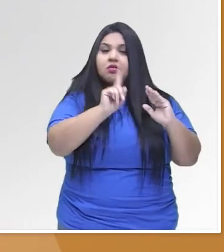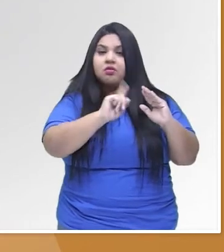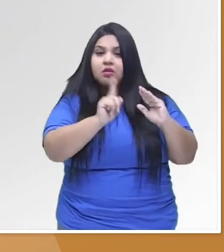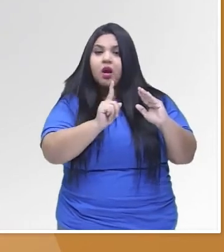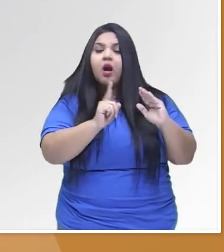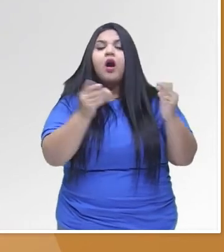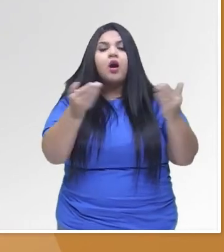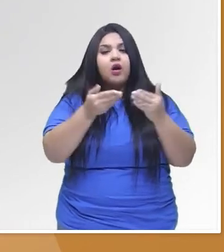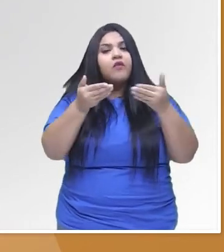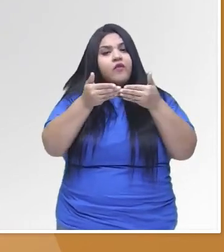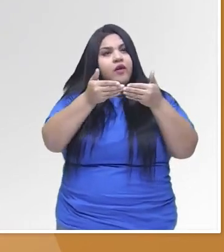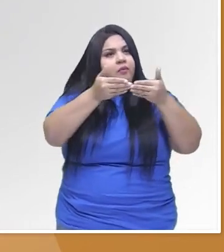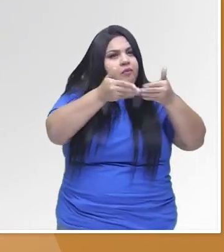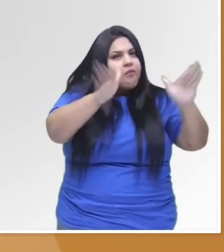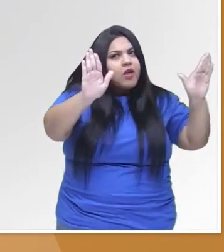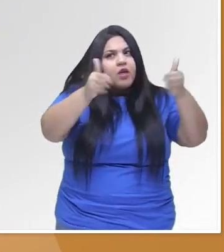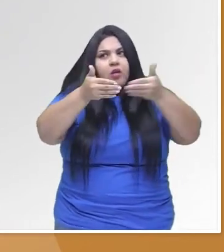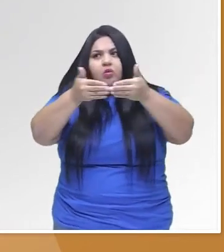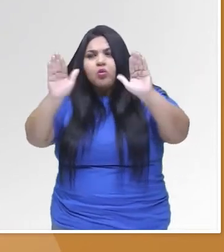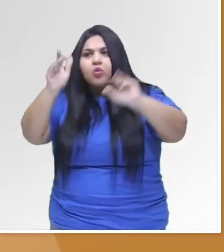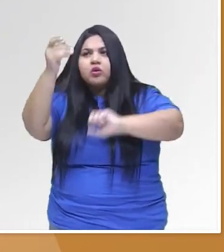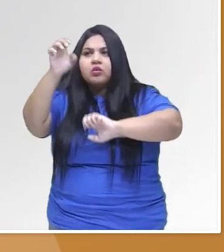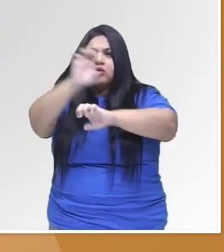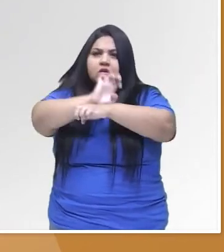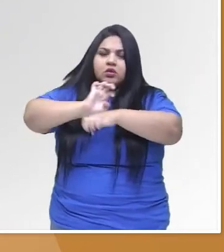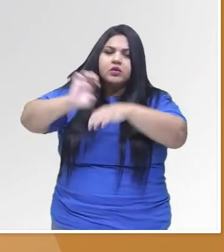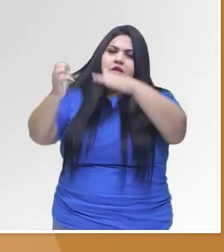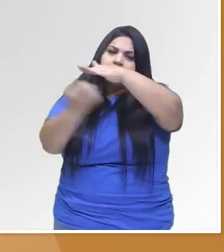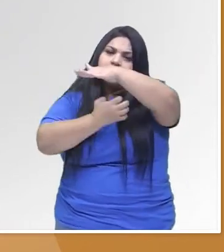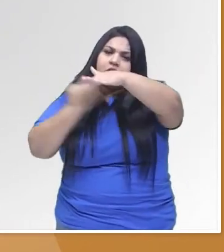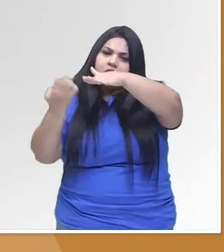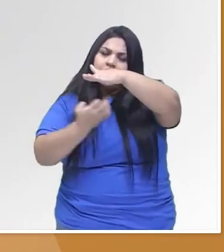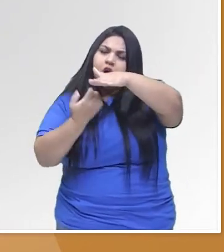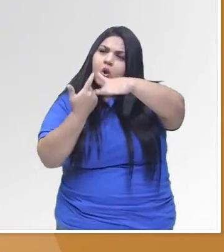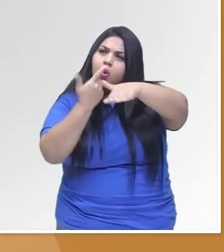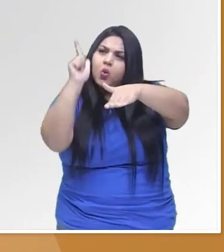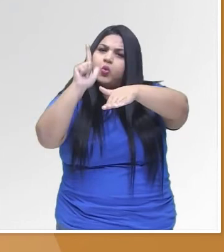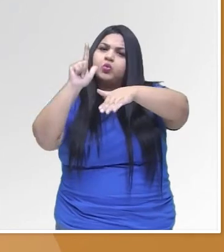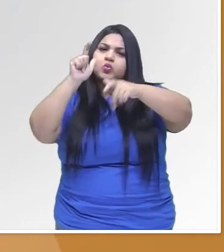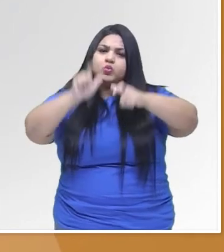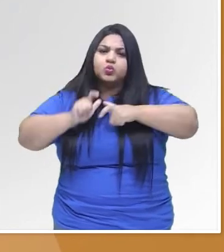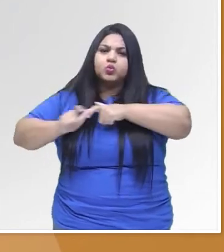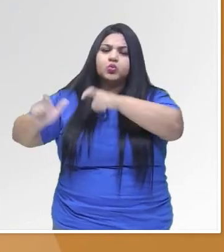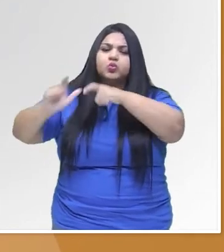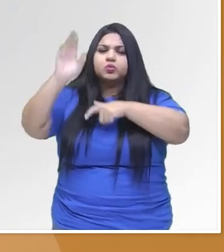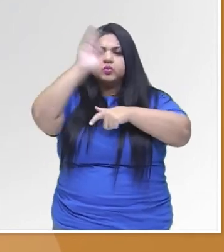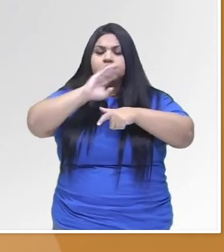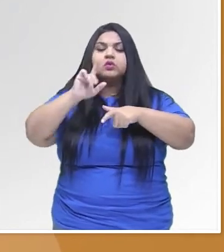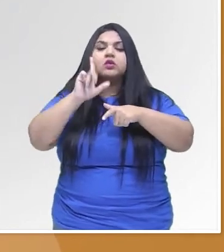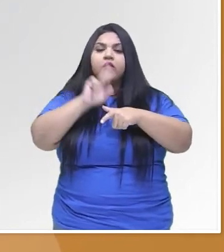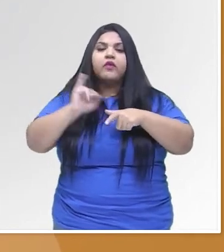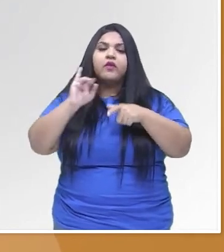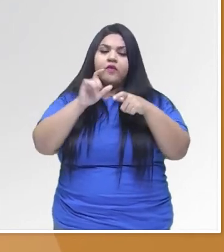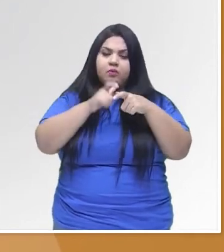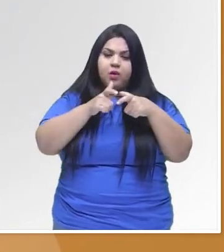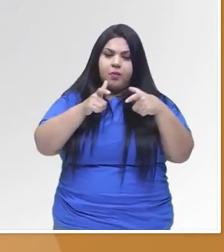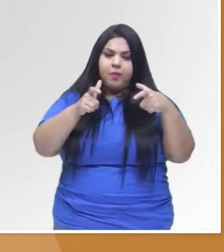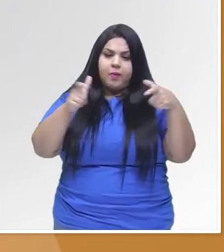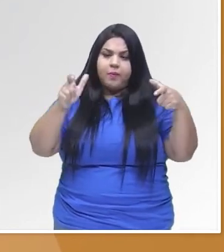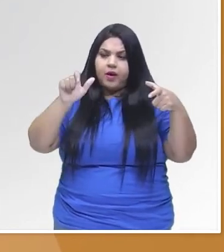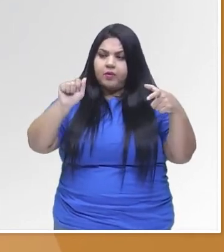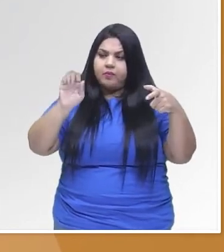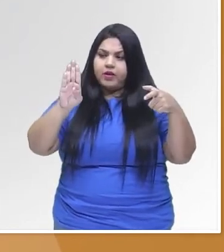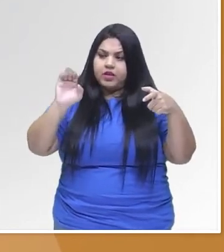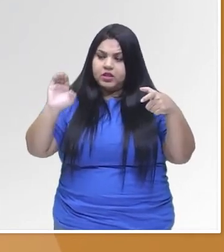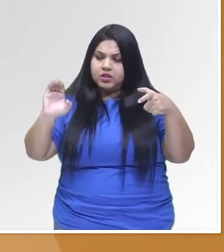ver abertura de empresas em outras regiões do Brasil, tá? Então você vai ver o crescimento da indústria no ABC